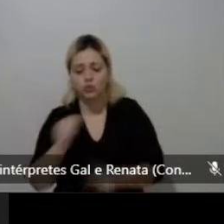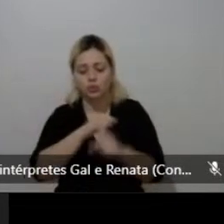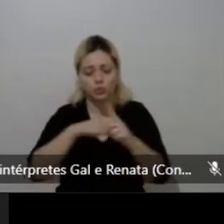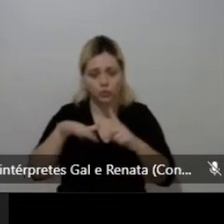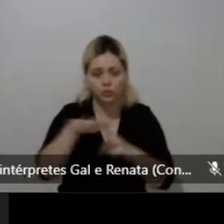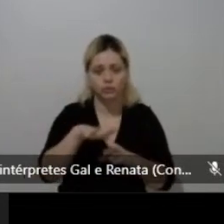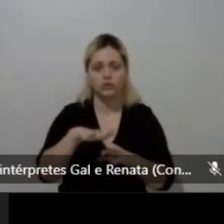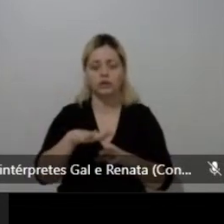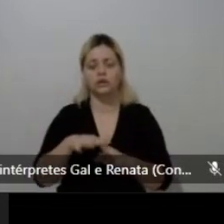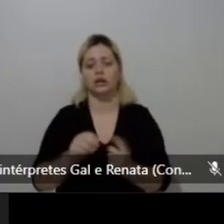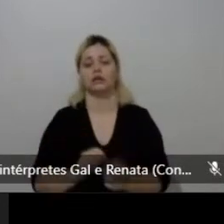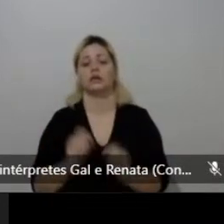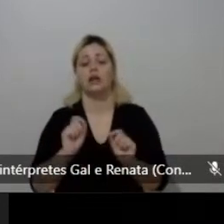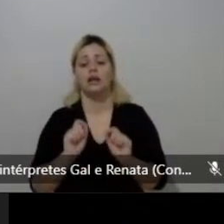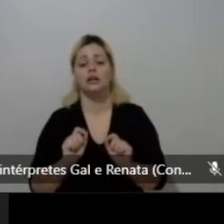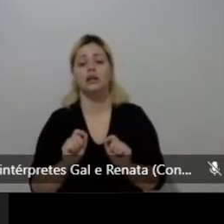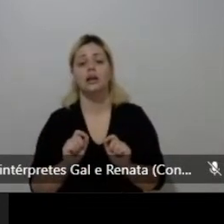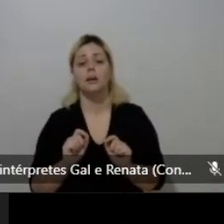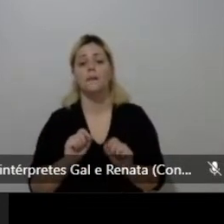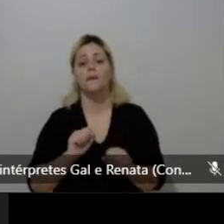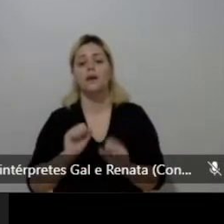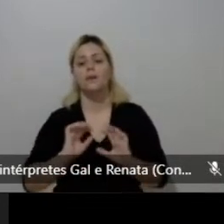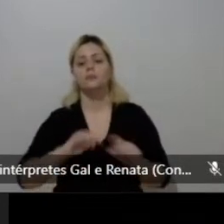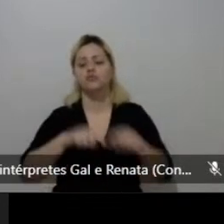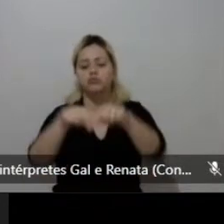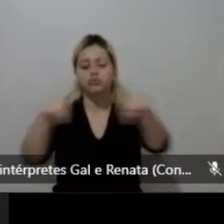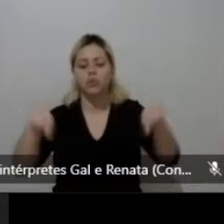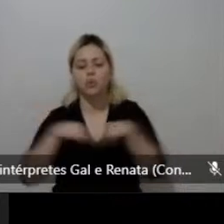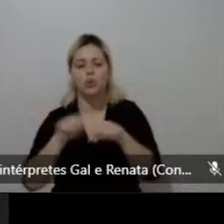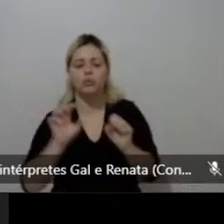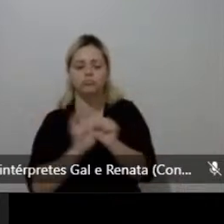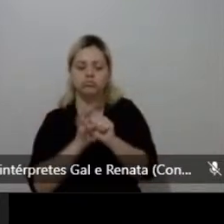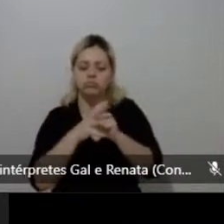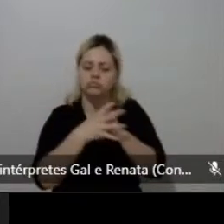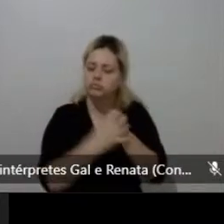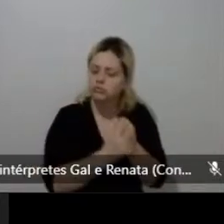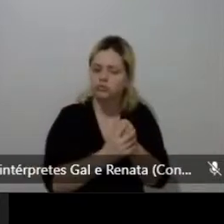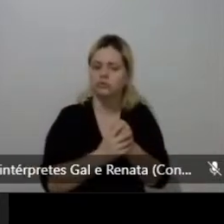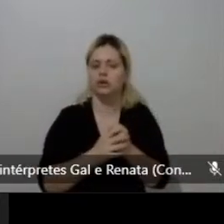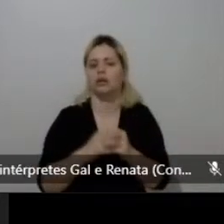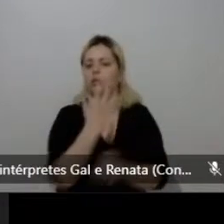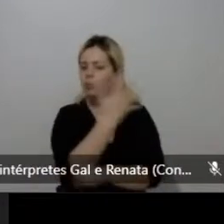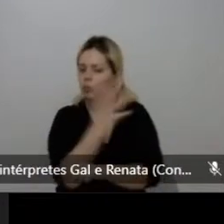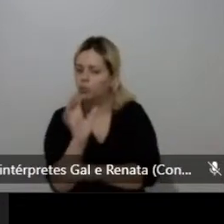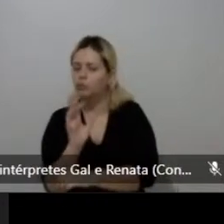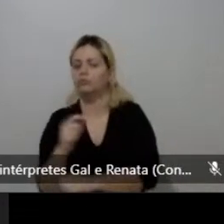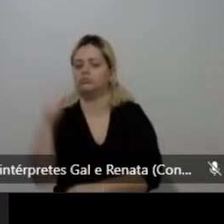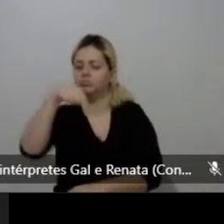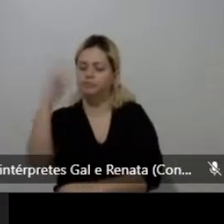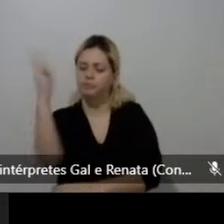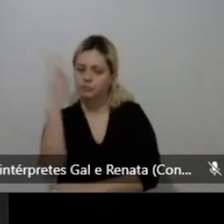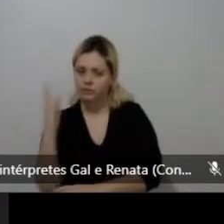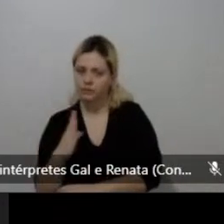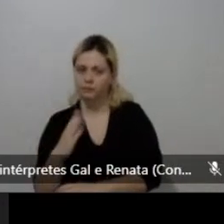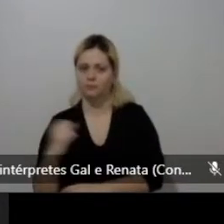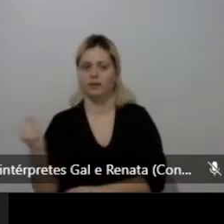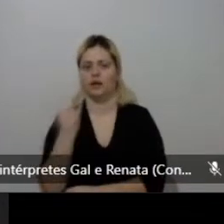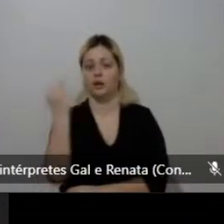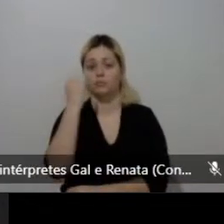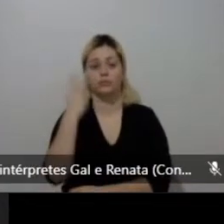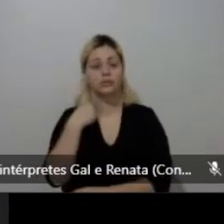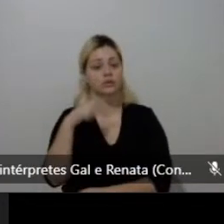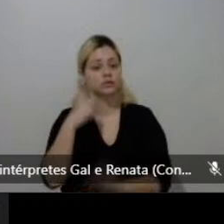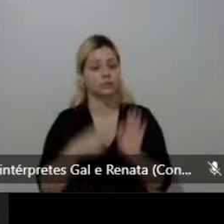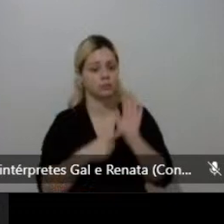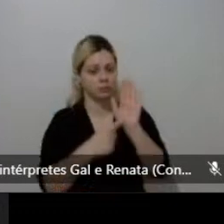são as áreas mais protegidas e preservadas no Brasil. E é importante destacar, né, pessoal, esse momento de